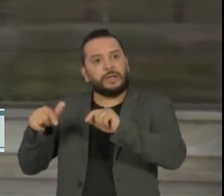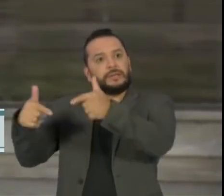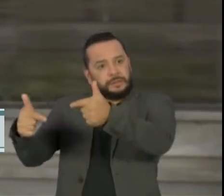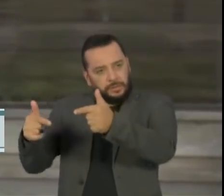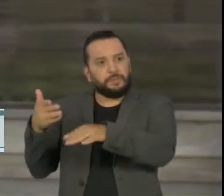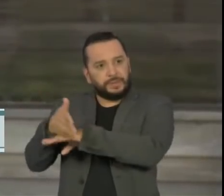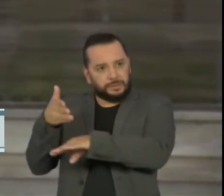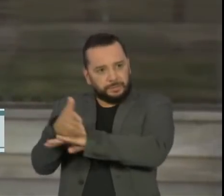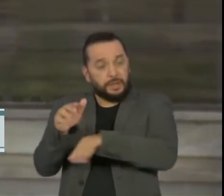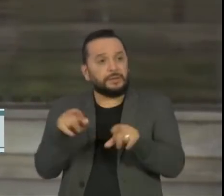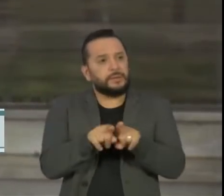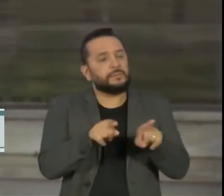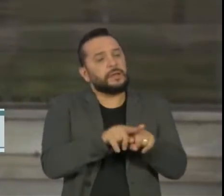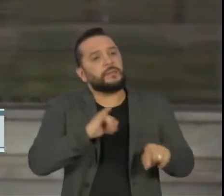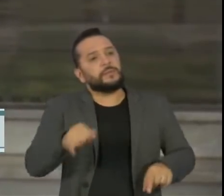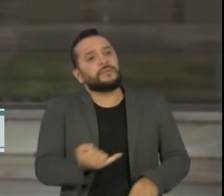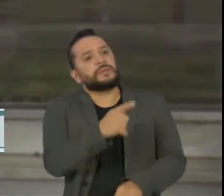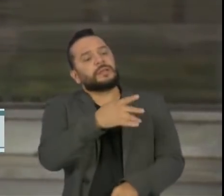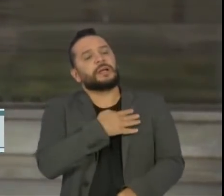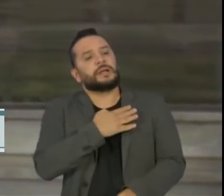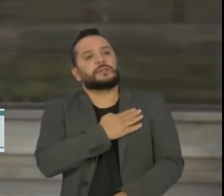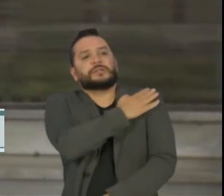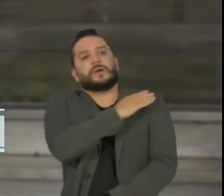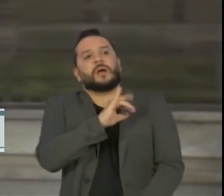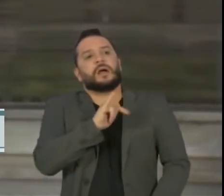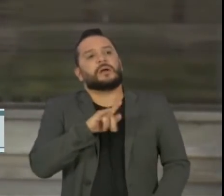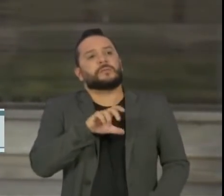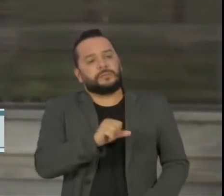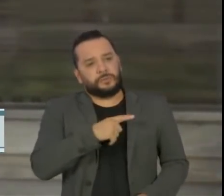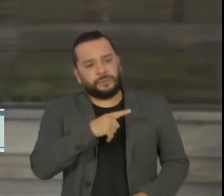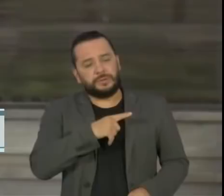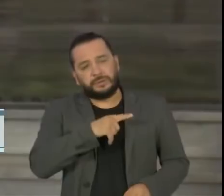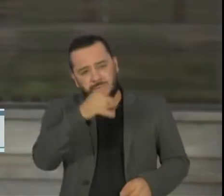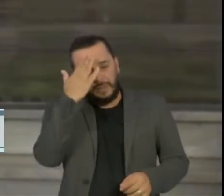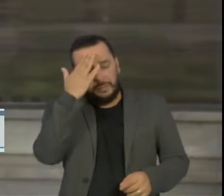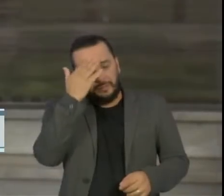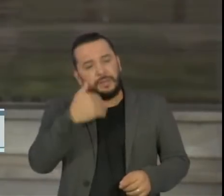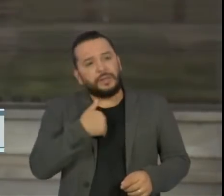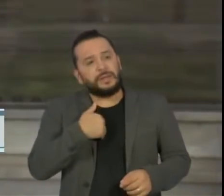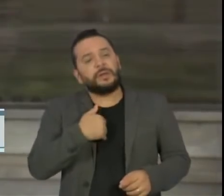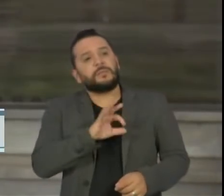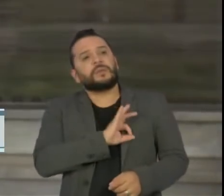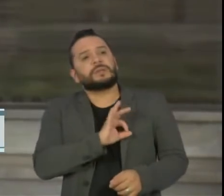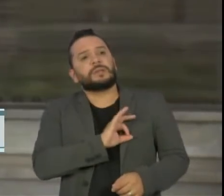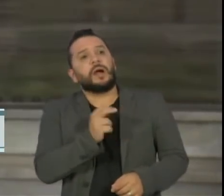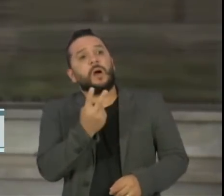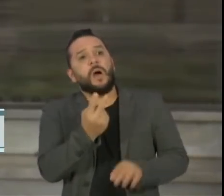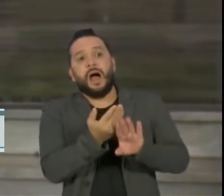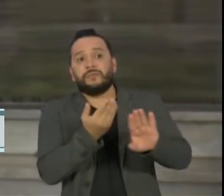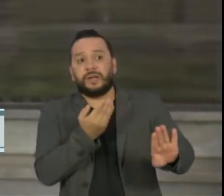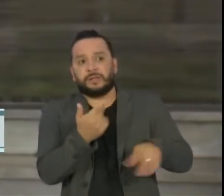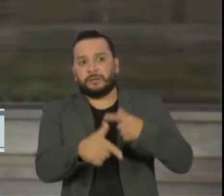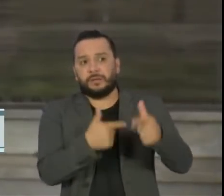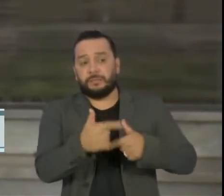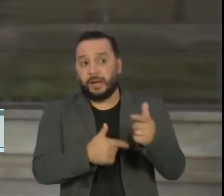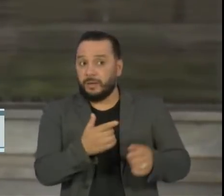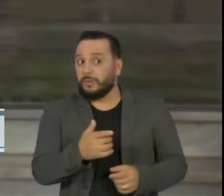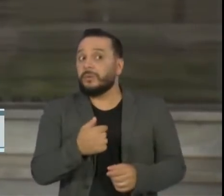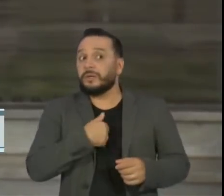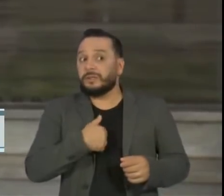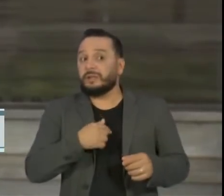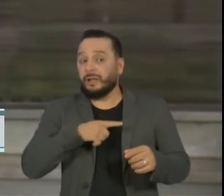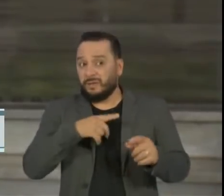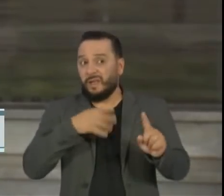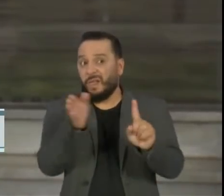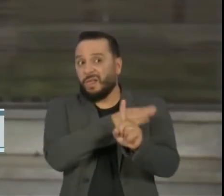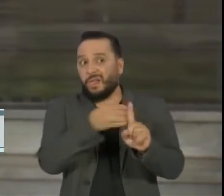Campos, queria saber a respeito dos policiais que foram afastados por 2 casos diferentes, distintos, em dias diferentes de